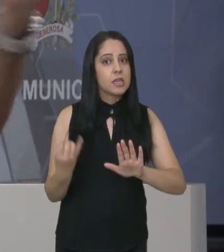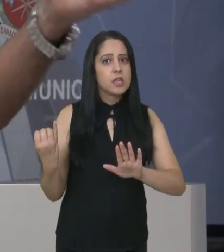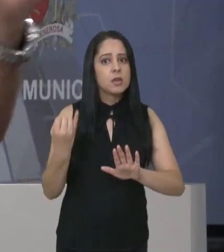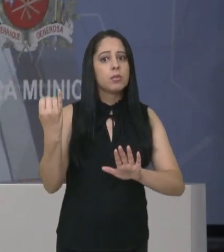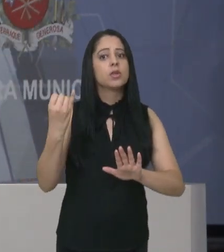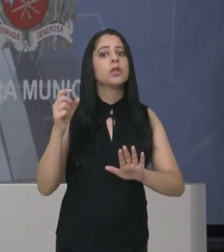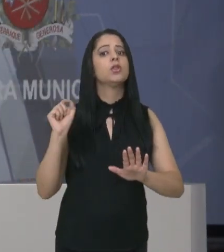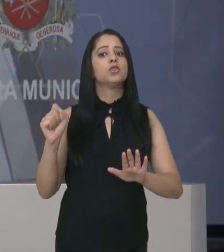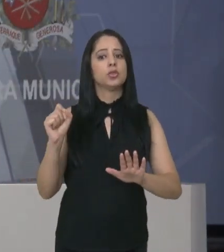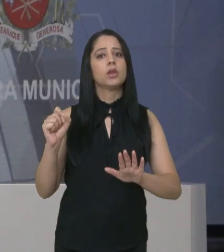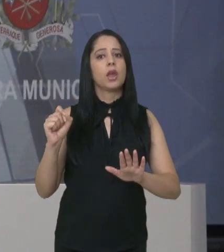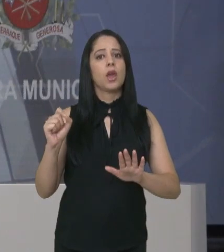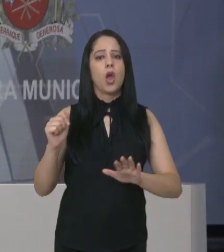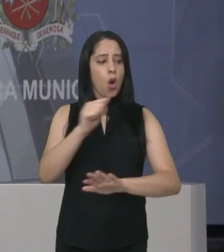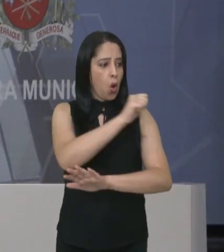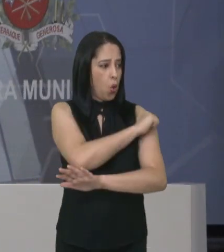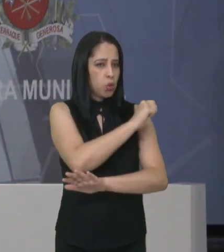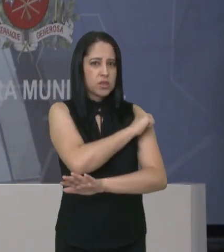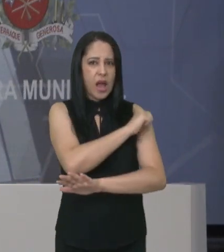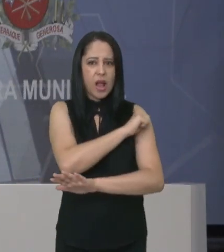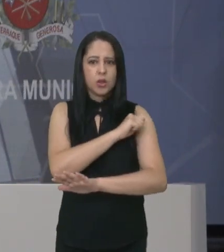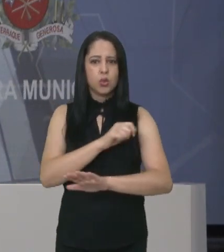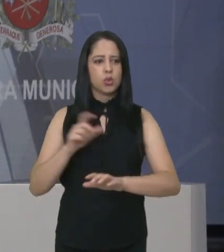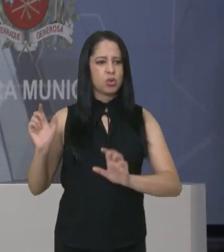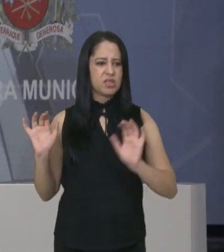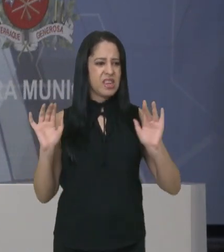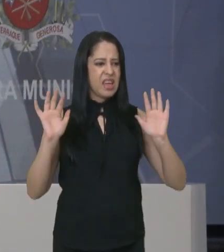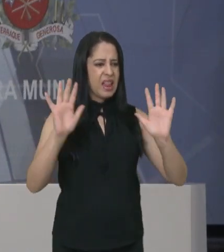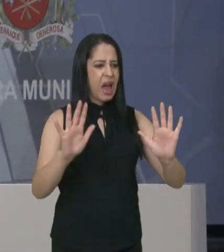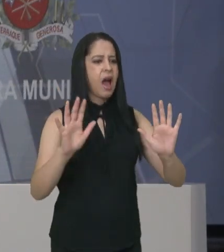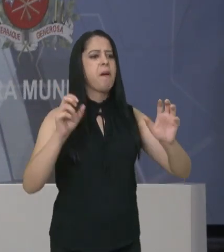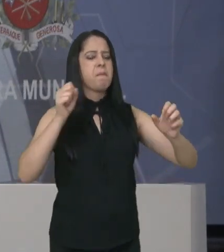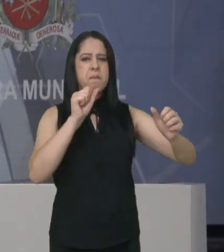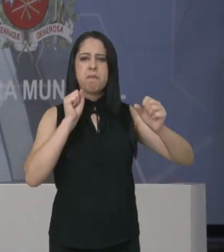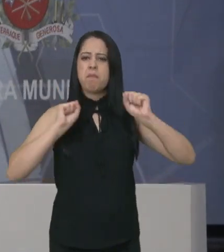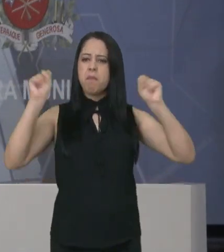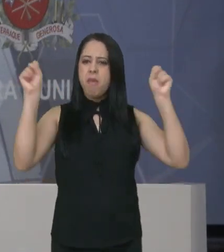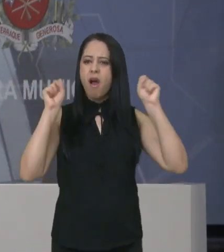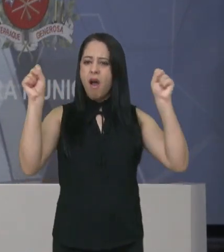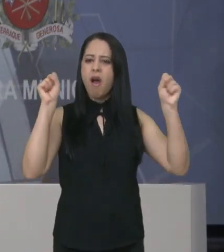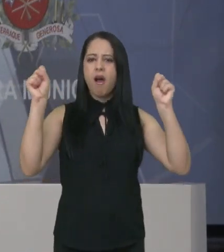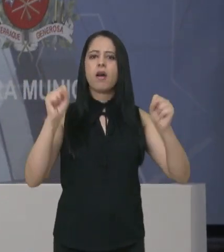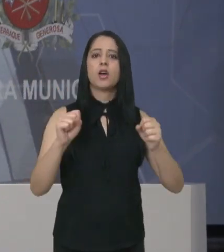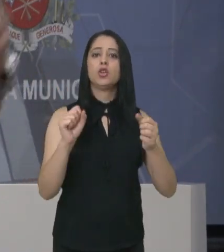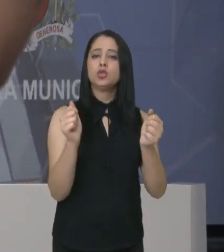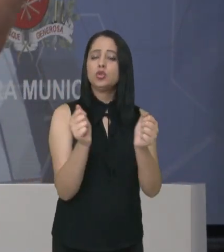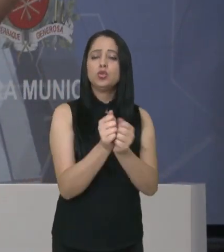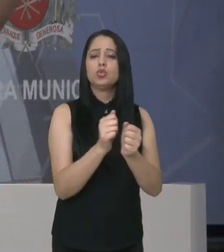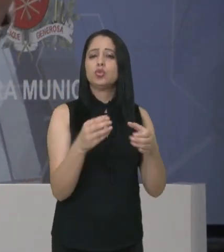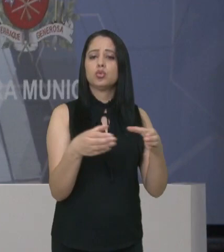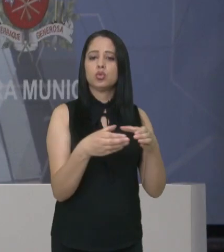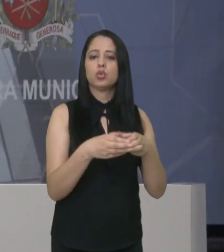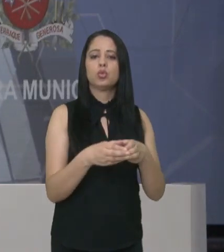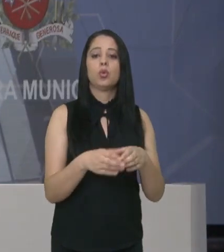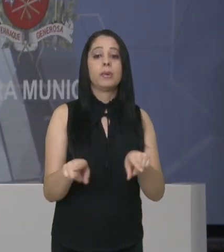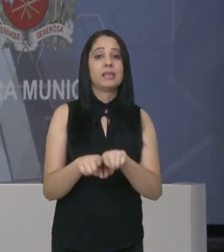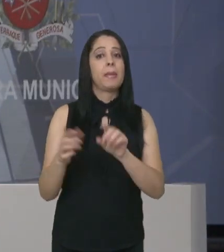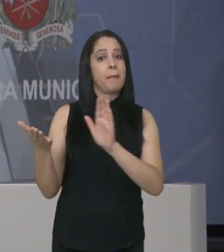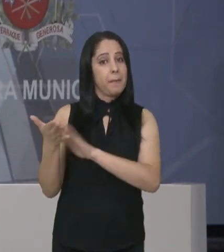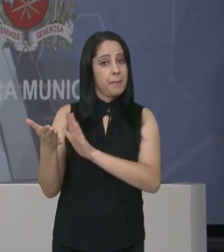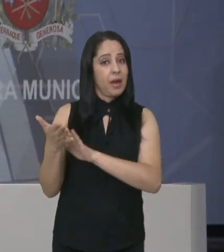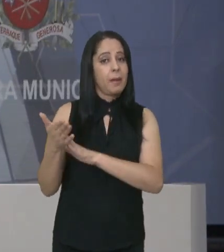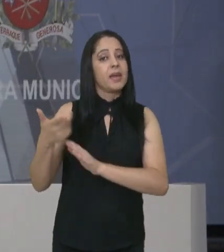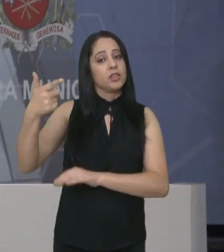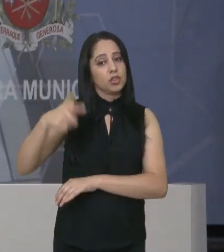que tenhamos os alunos torcendo pelos atletas da sua equipe nos jogos finais. E parabenizar mais uma